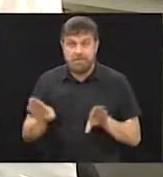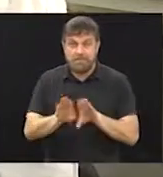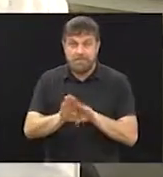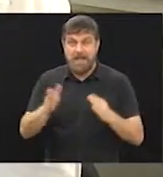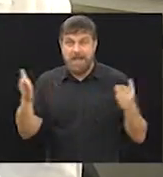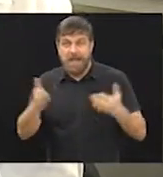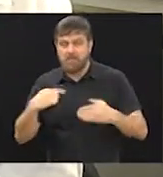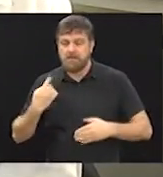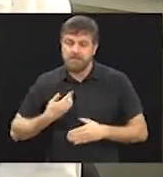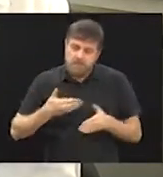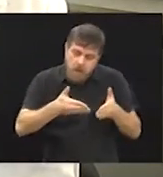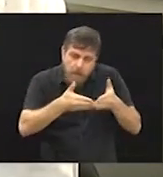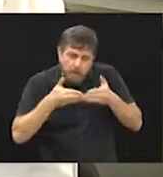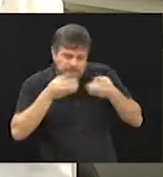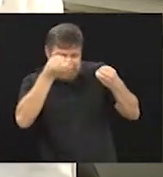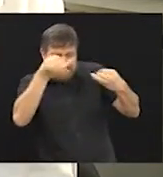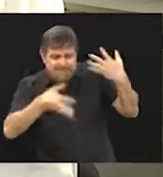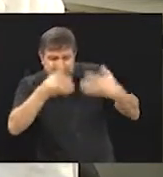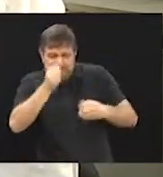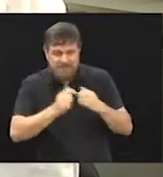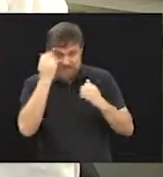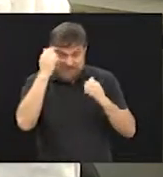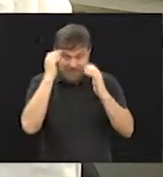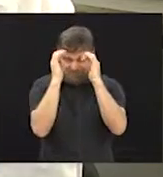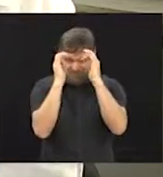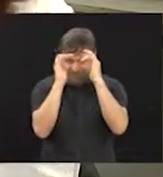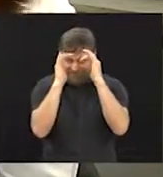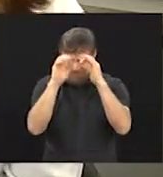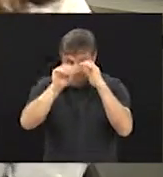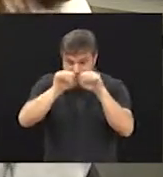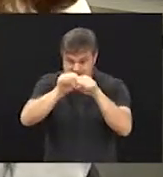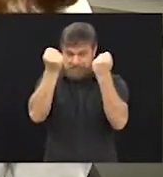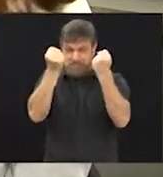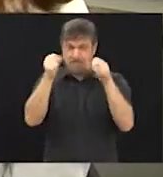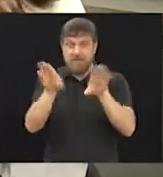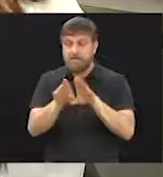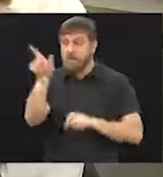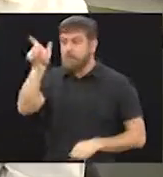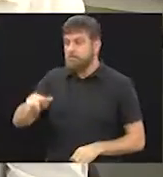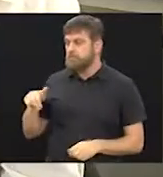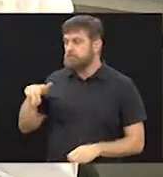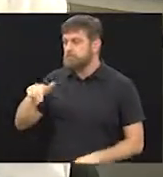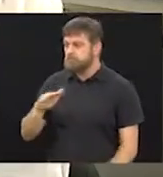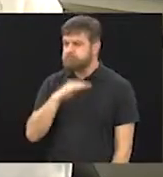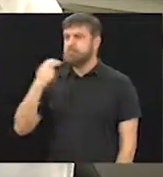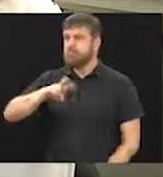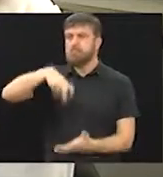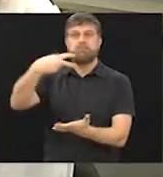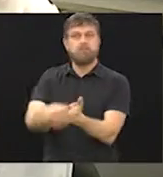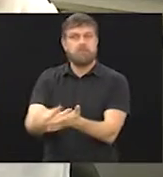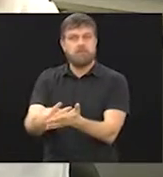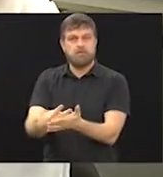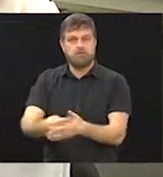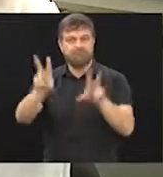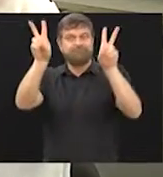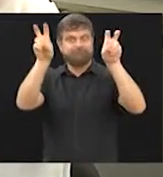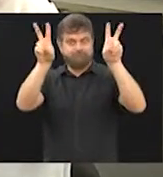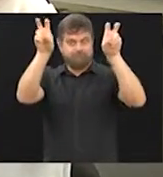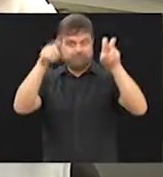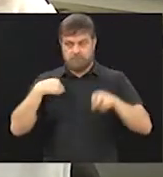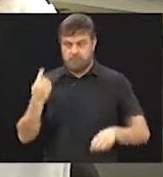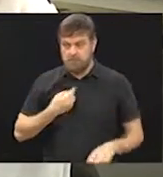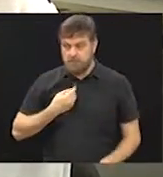agora a gente queria pedir para o doutor falar um pouco sobre AVC e sobre morte súbita também, né? Que são dois assuntos aí